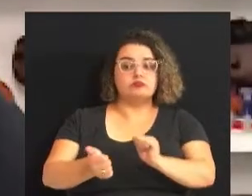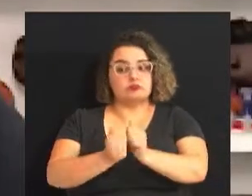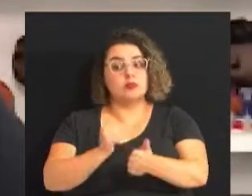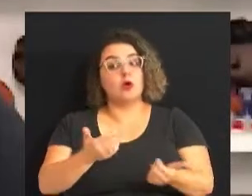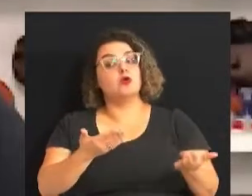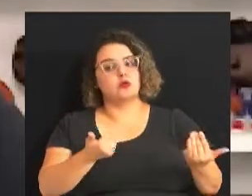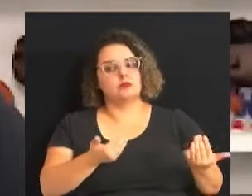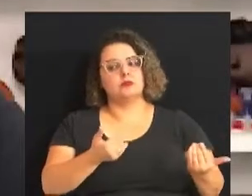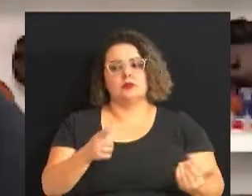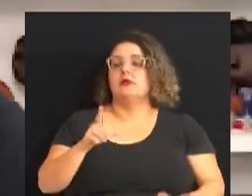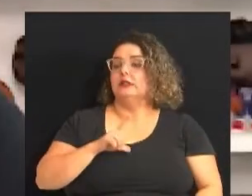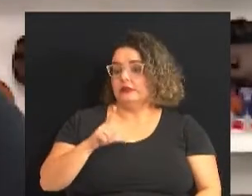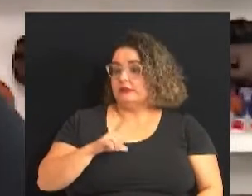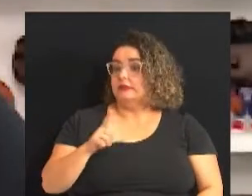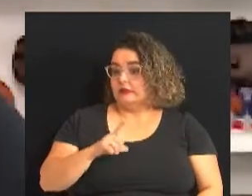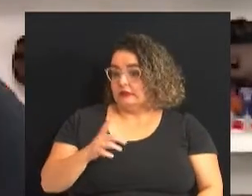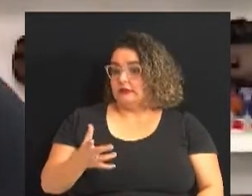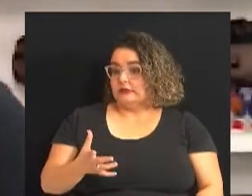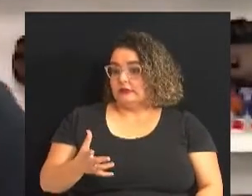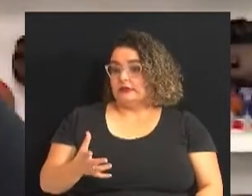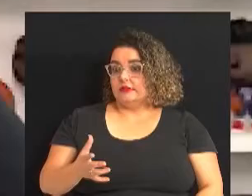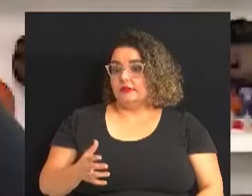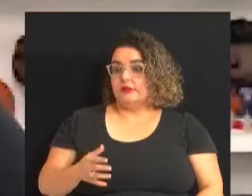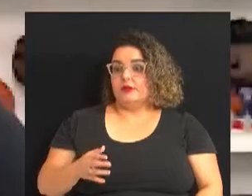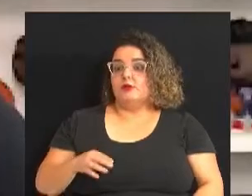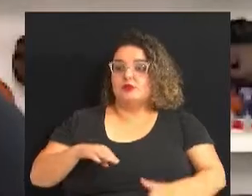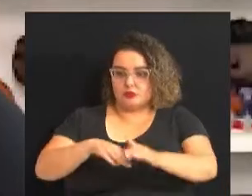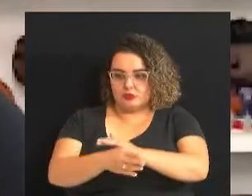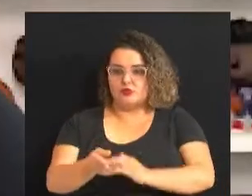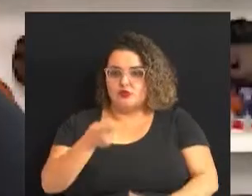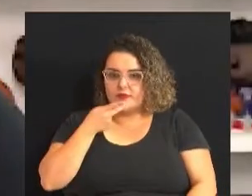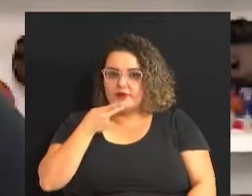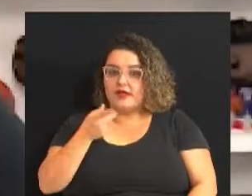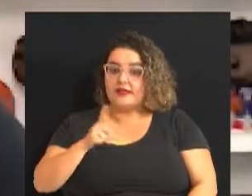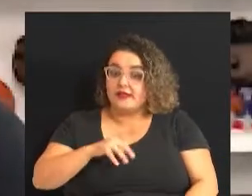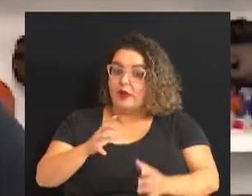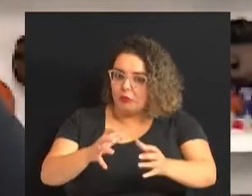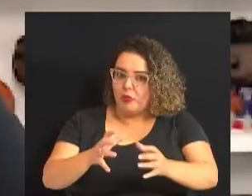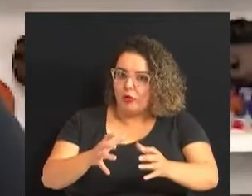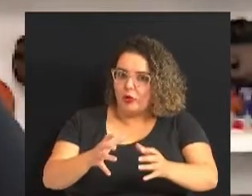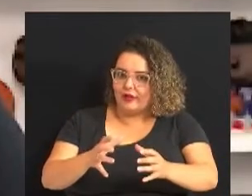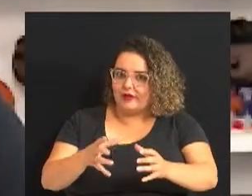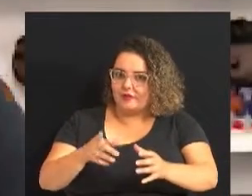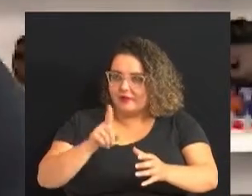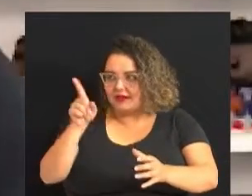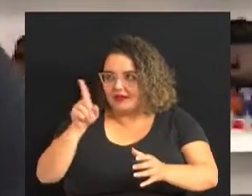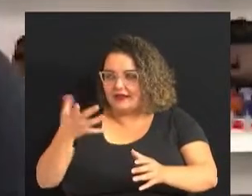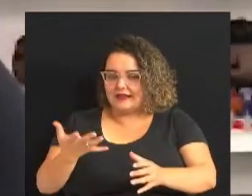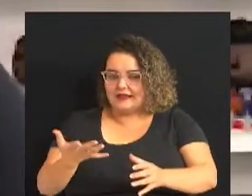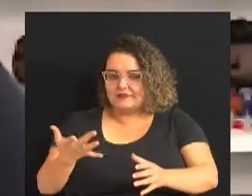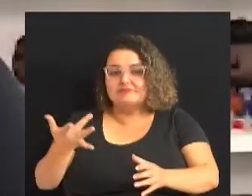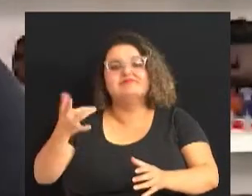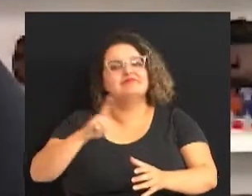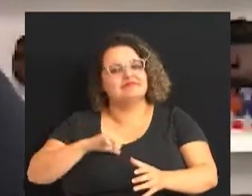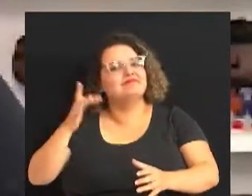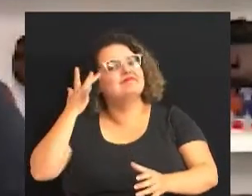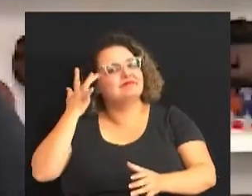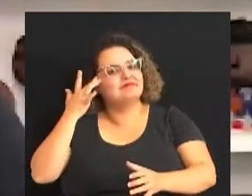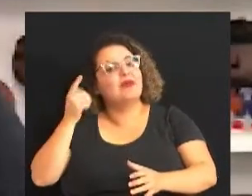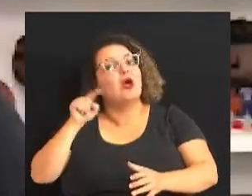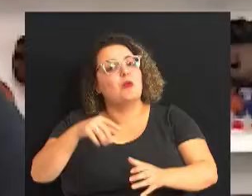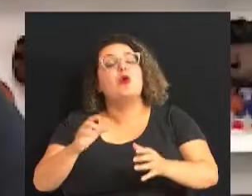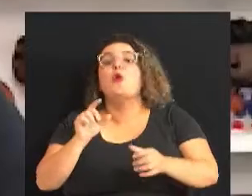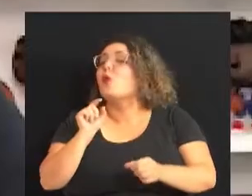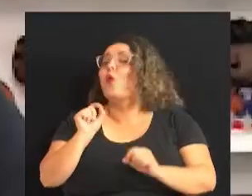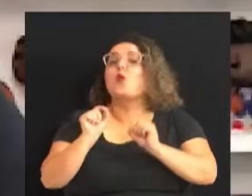tem bola, como a gente costuma falar, né? Ele tem bola para estar lá. Eu acho que depende dele, depende da cabeça dele querer, e de ele